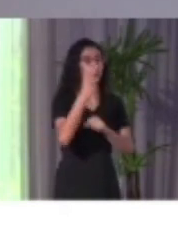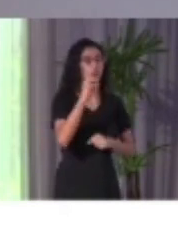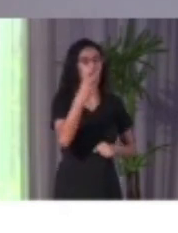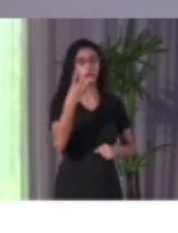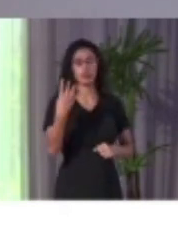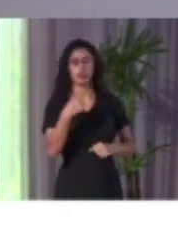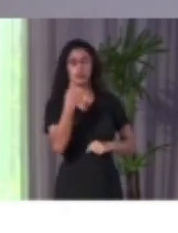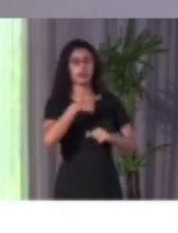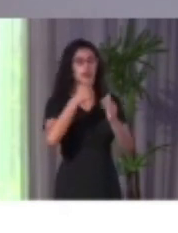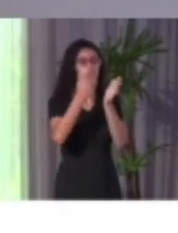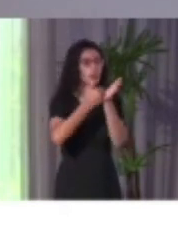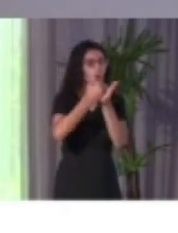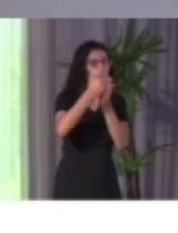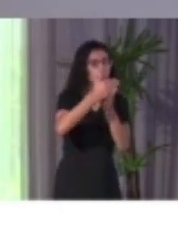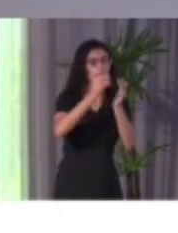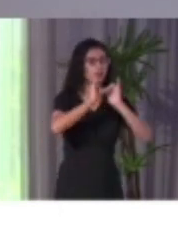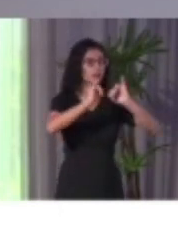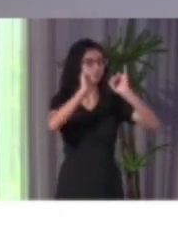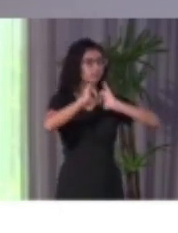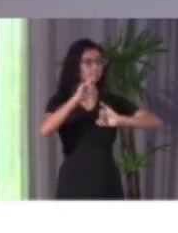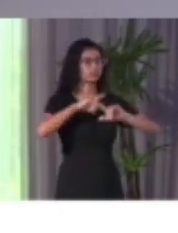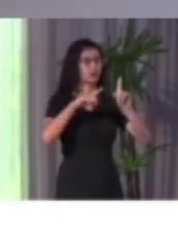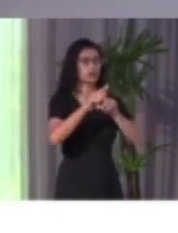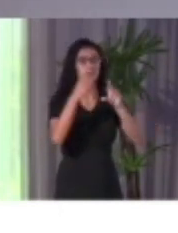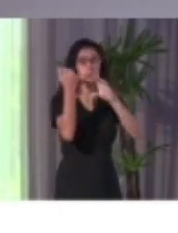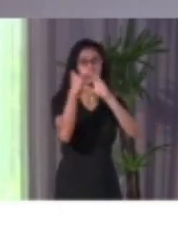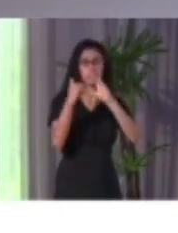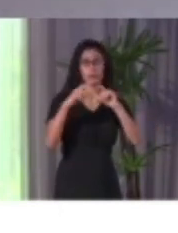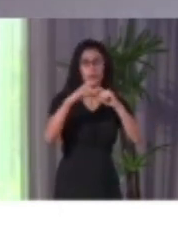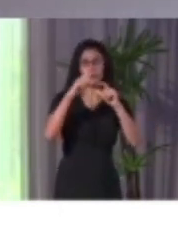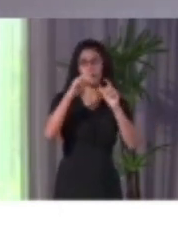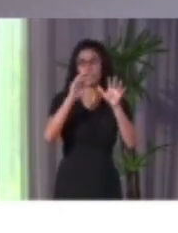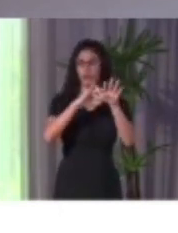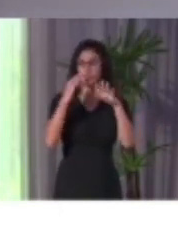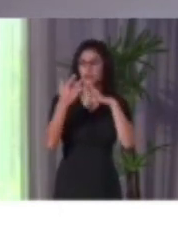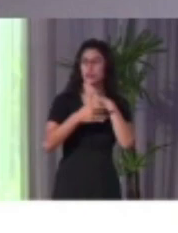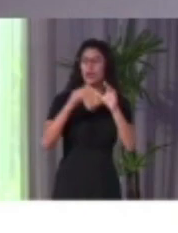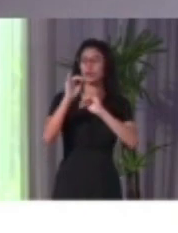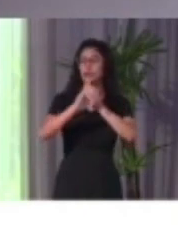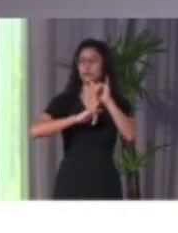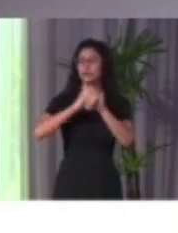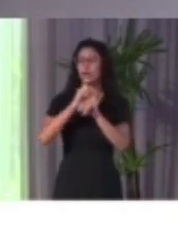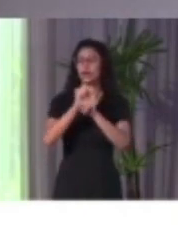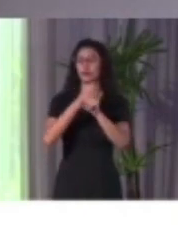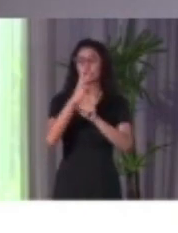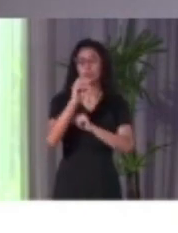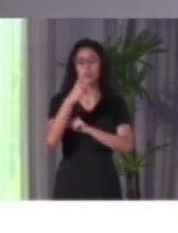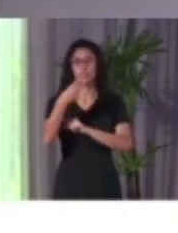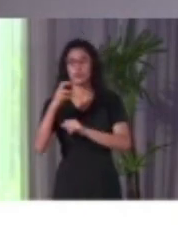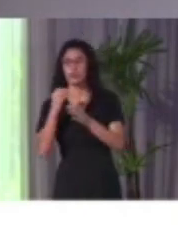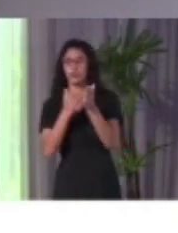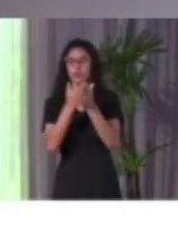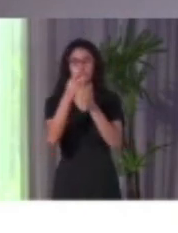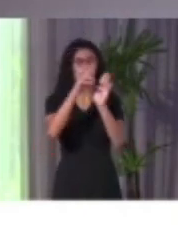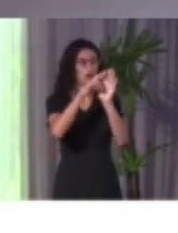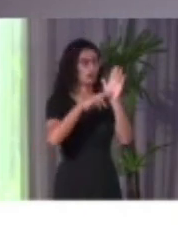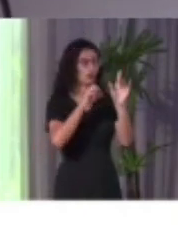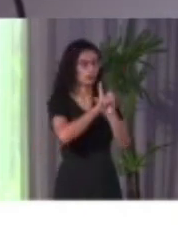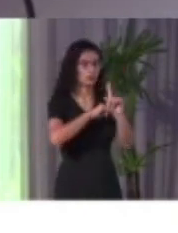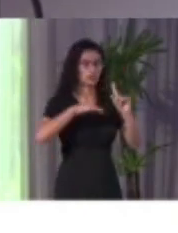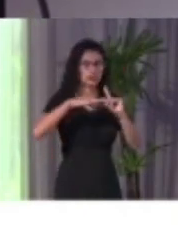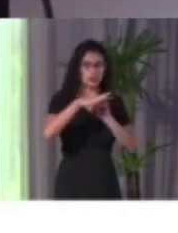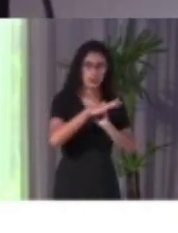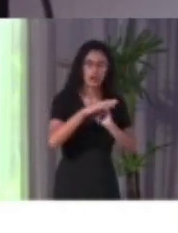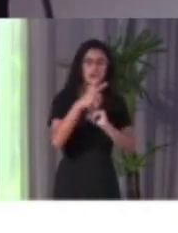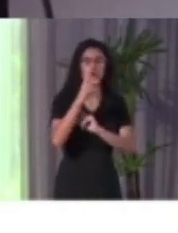nós tivemos o início das divulgações das consultas públicas na rede social e na internet, em 2015 tivemos o início dos relatórios para a sociedade,